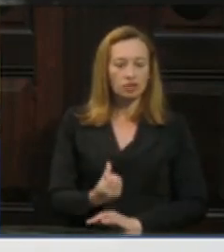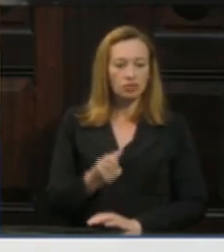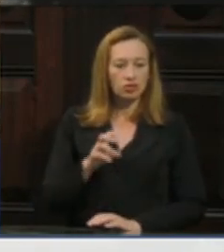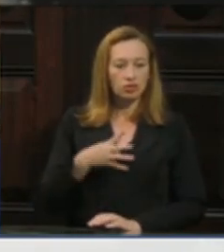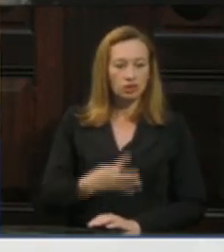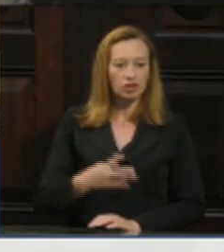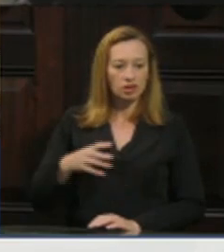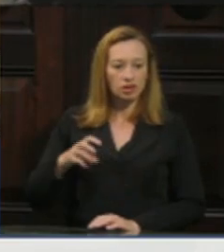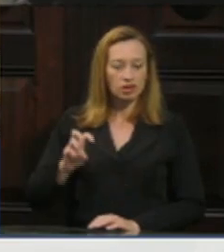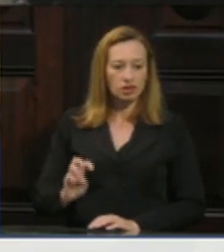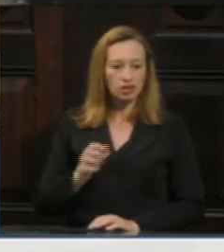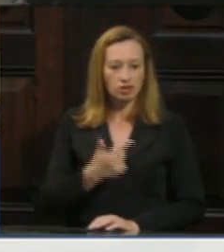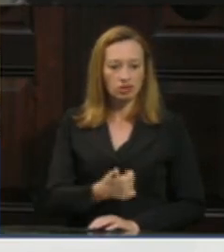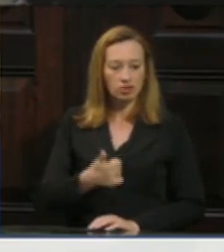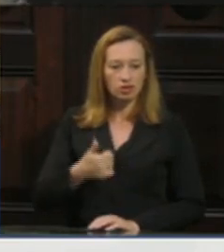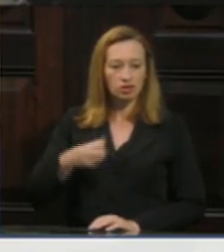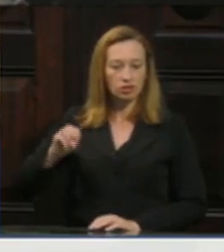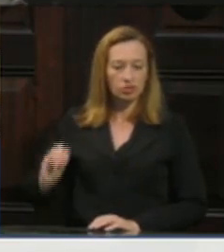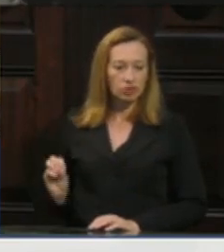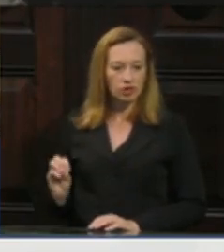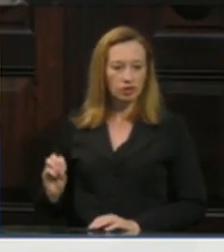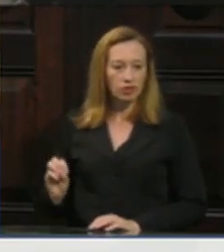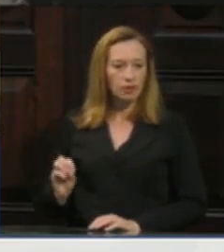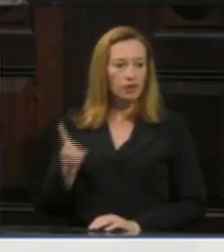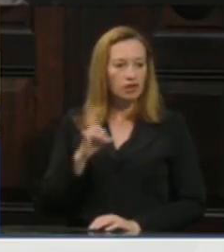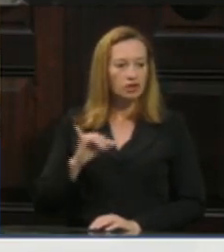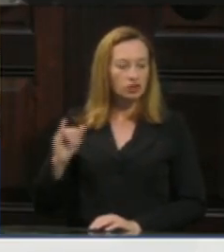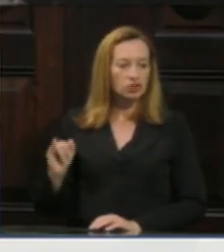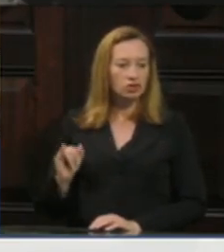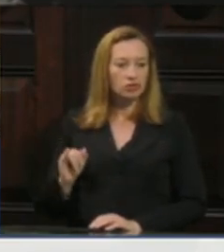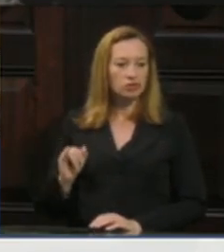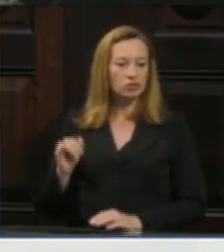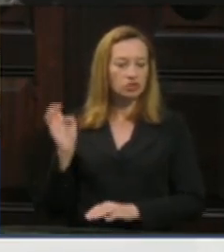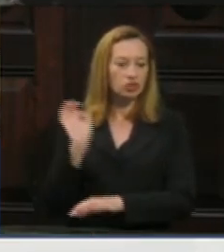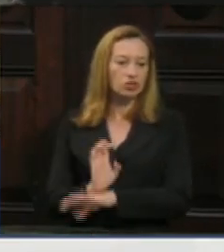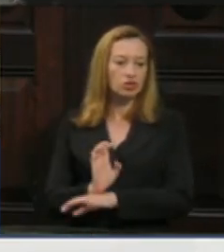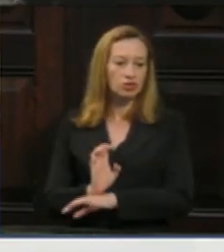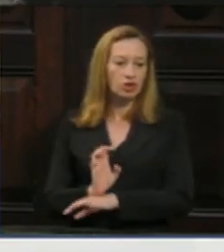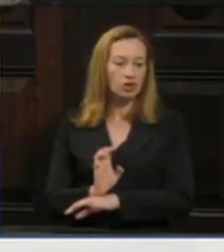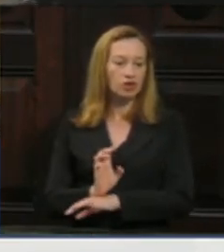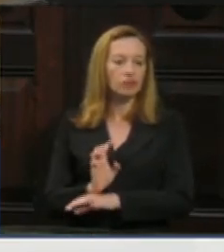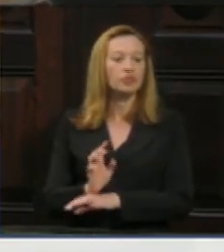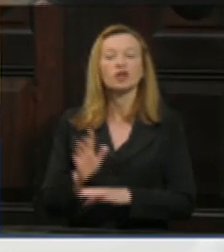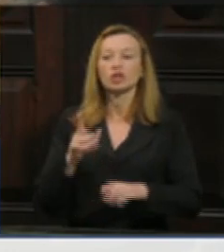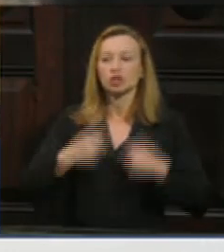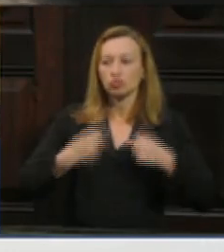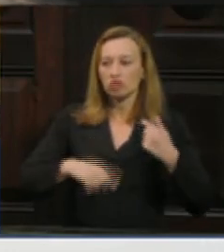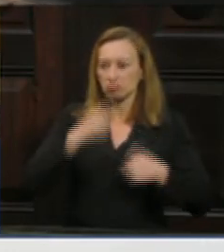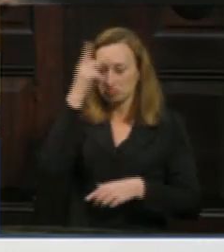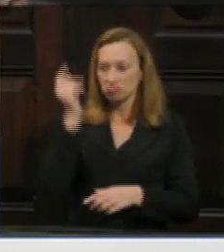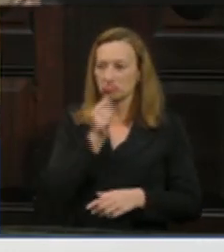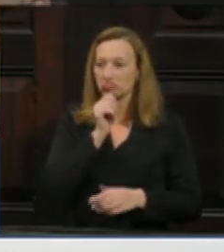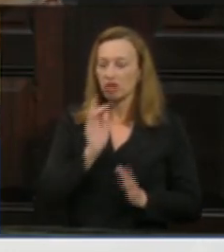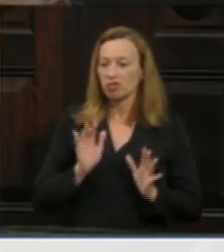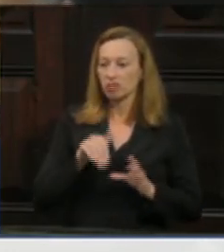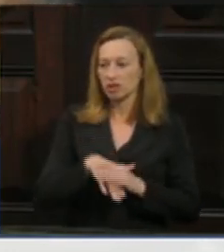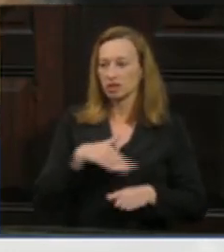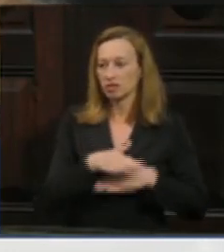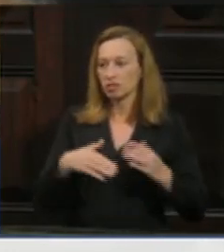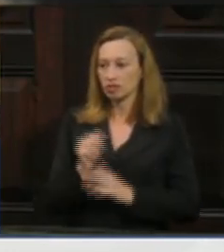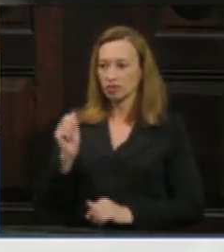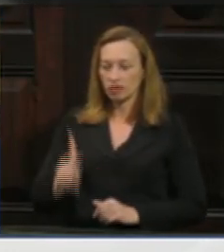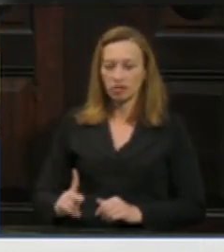autógrafo. Projeto de lei 3081 de 2017, de autoria do deputado Edson Albertassi, que declara de utilidade pública estadual a escola comunitária Semeando o Futuro.